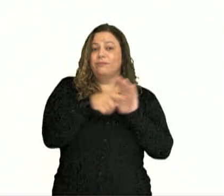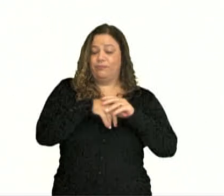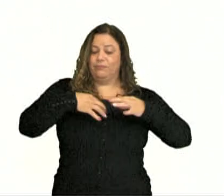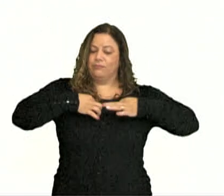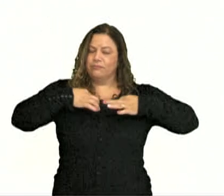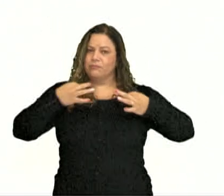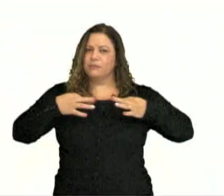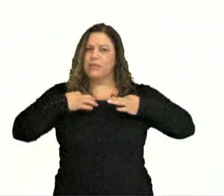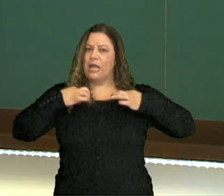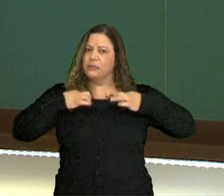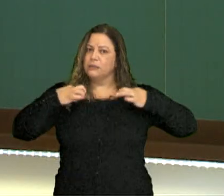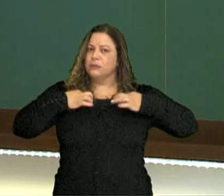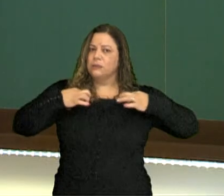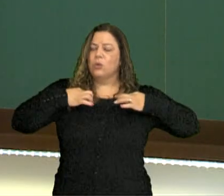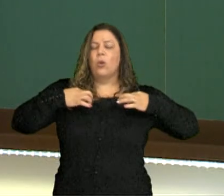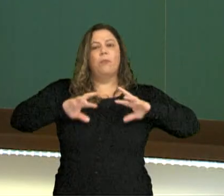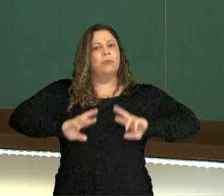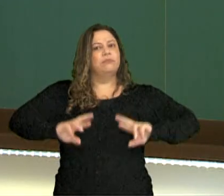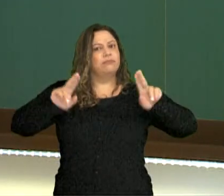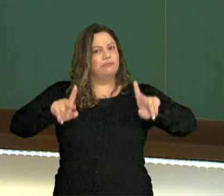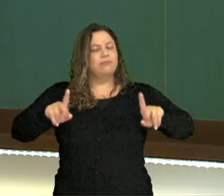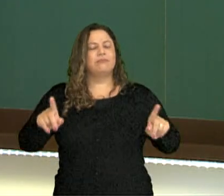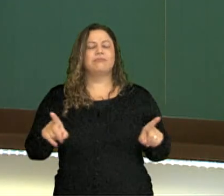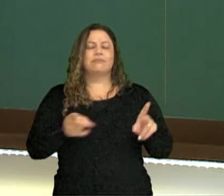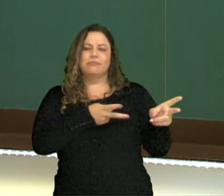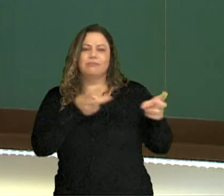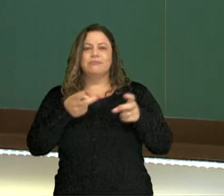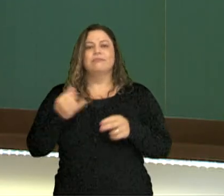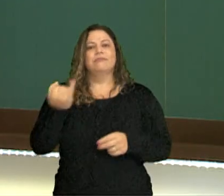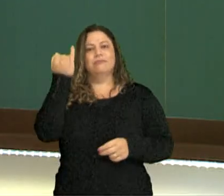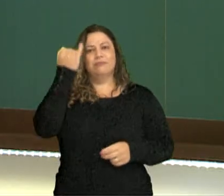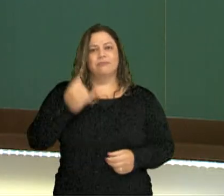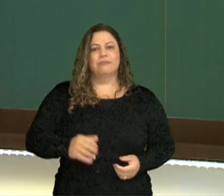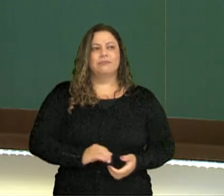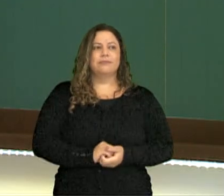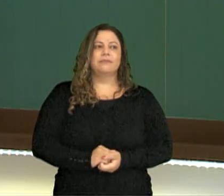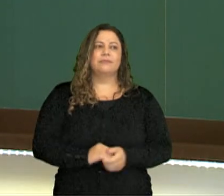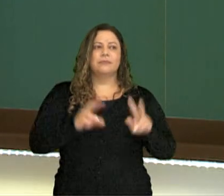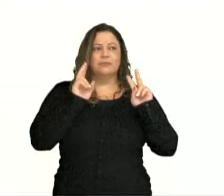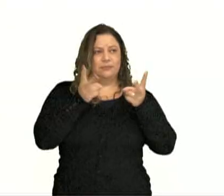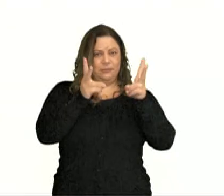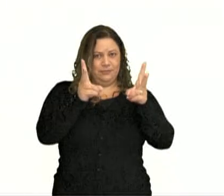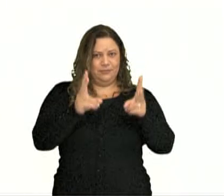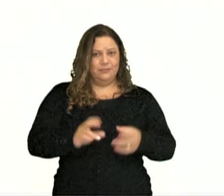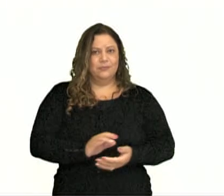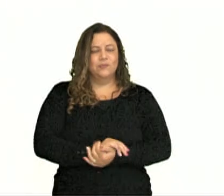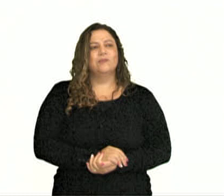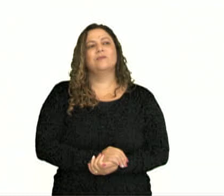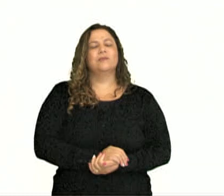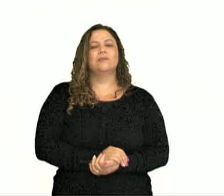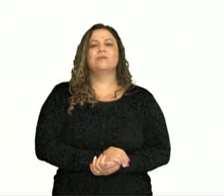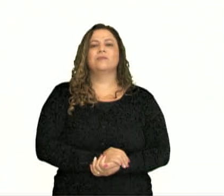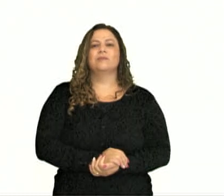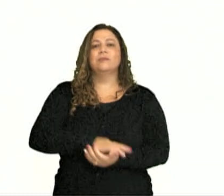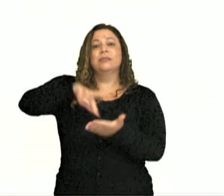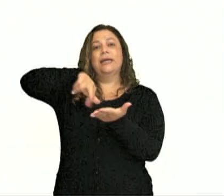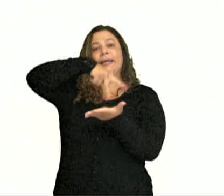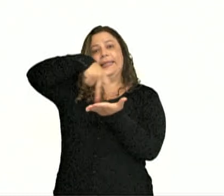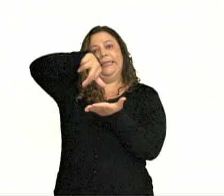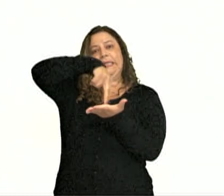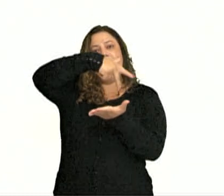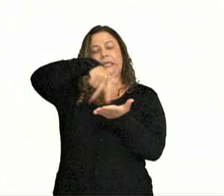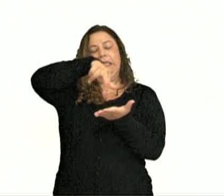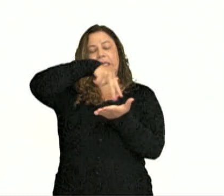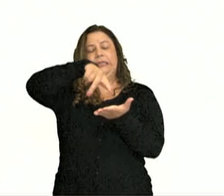no vestuário, né? Importante observar. Continuando. Coreografias